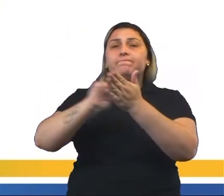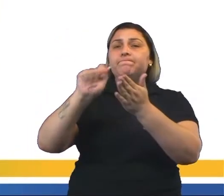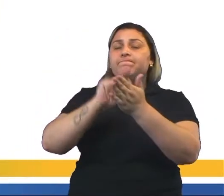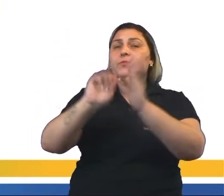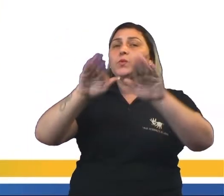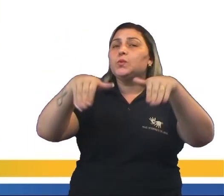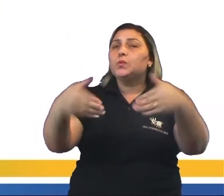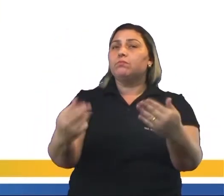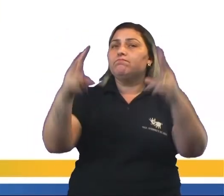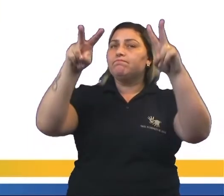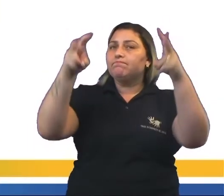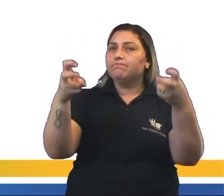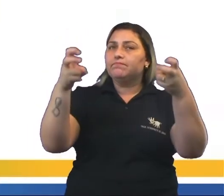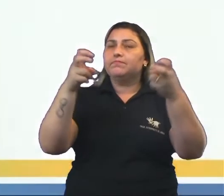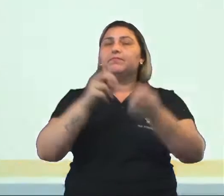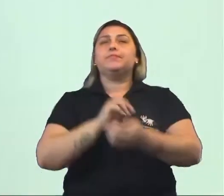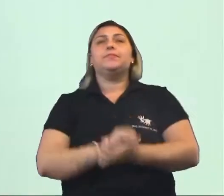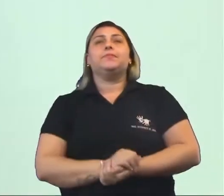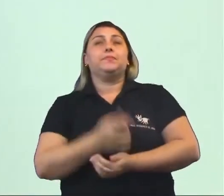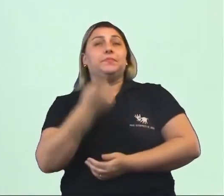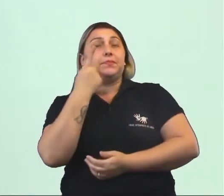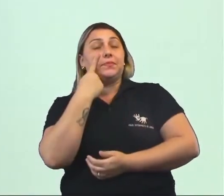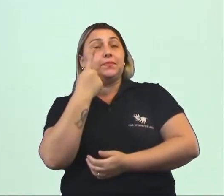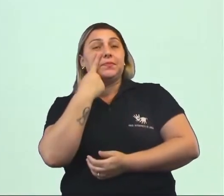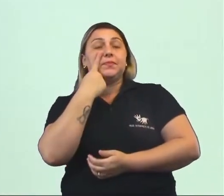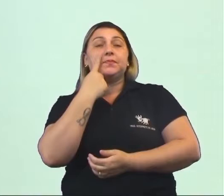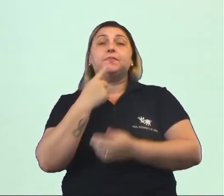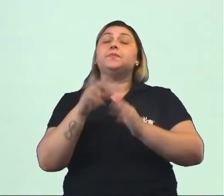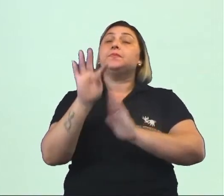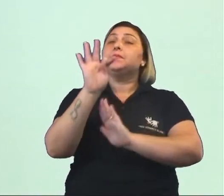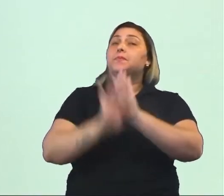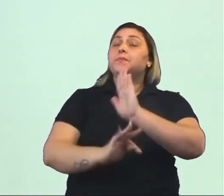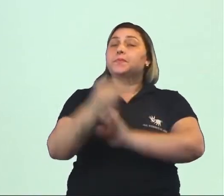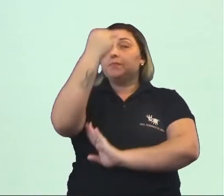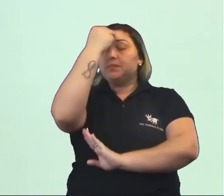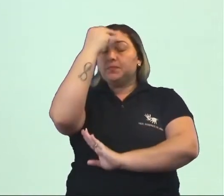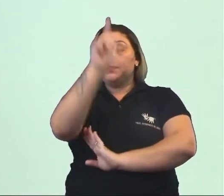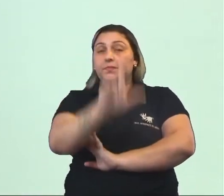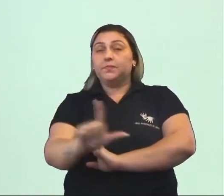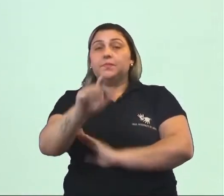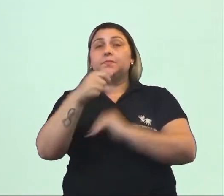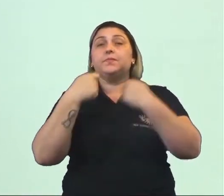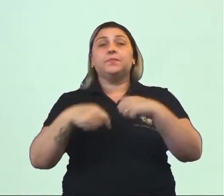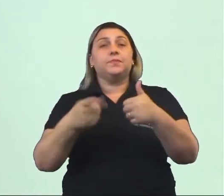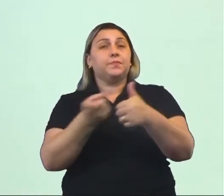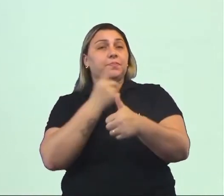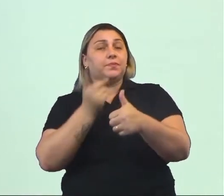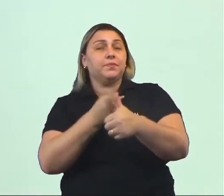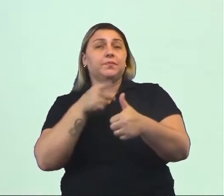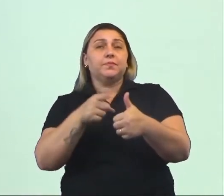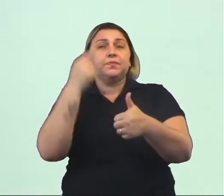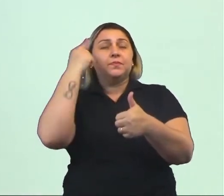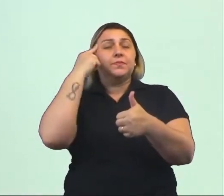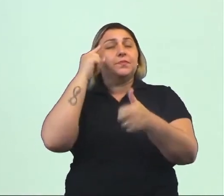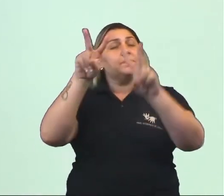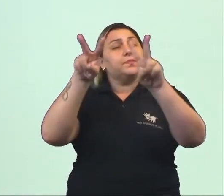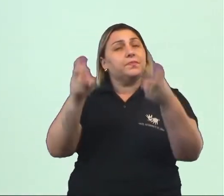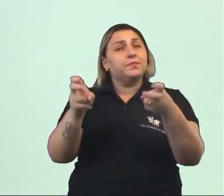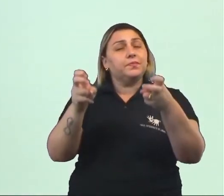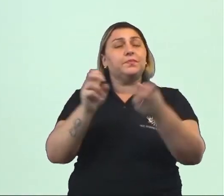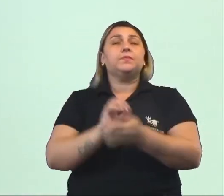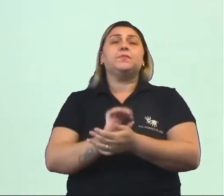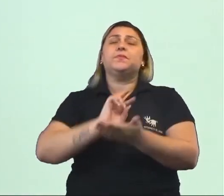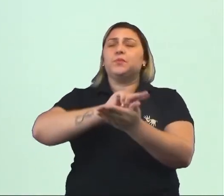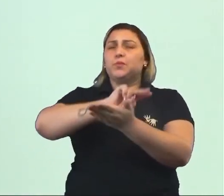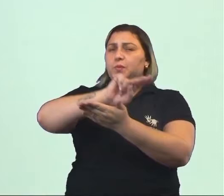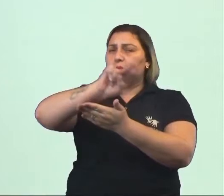qual é o tema. Olhem só, gente, o texto de memórias literárias precisa primeiro que você pense no tema, porque são